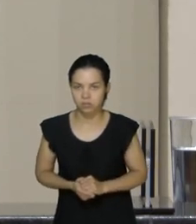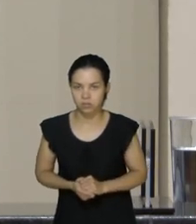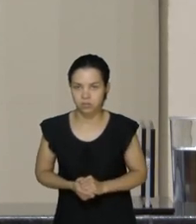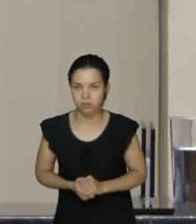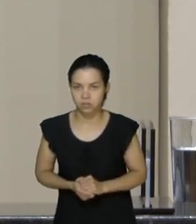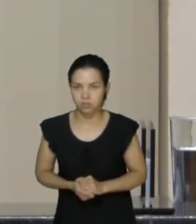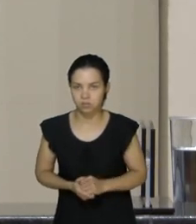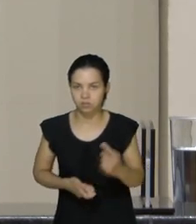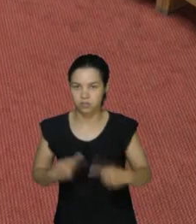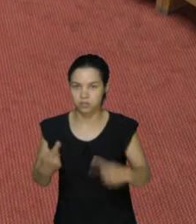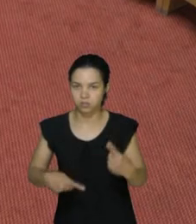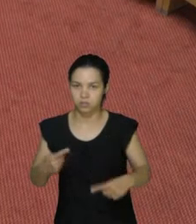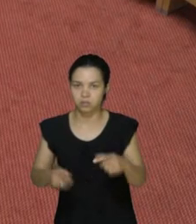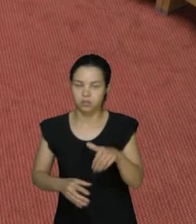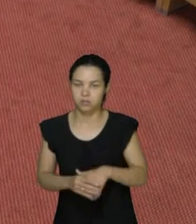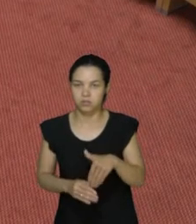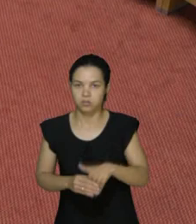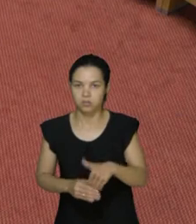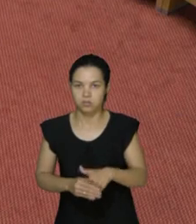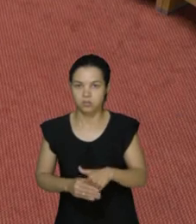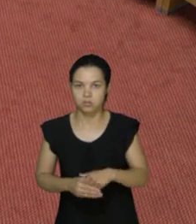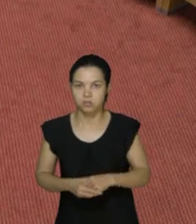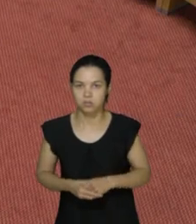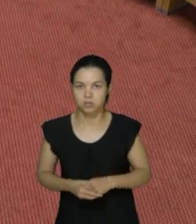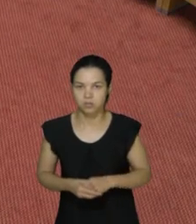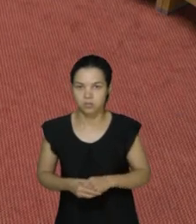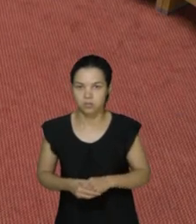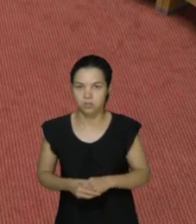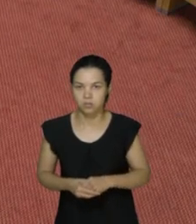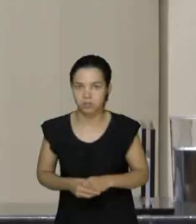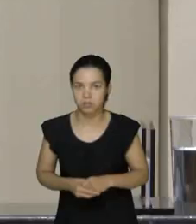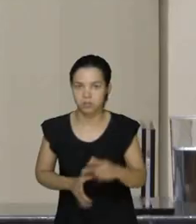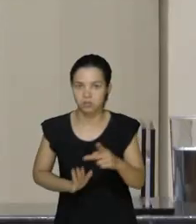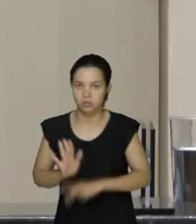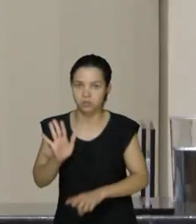Discussão e votação do turno único do projeto de lei